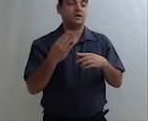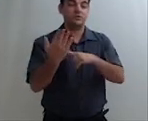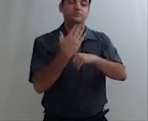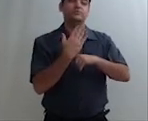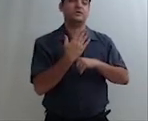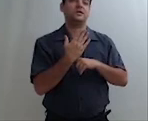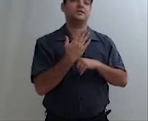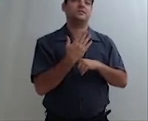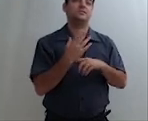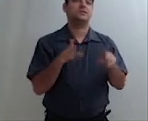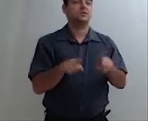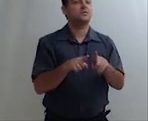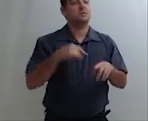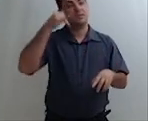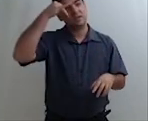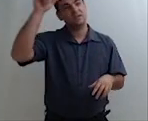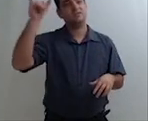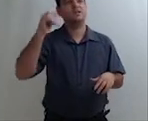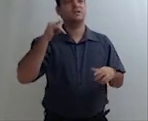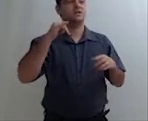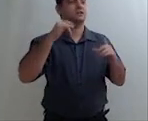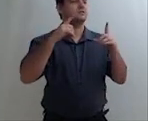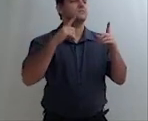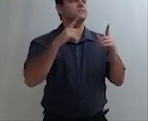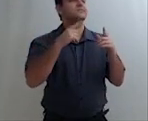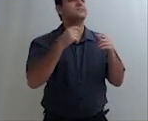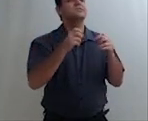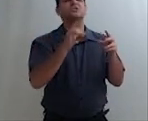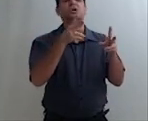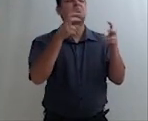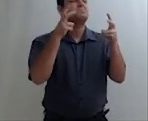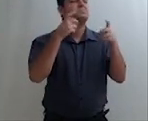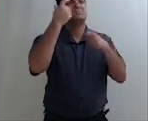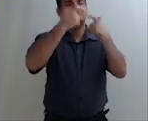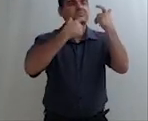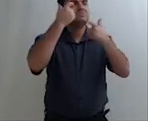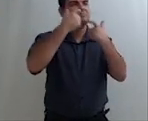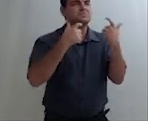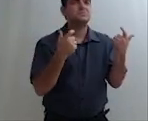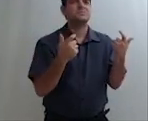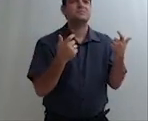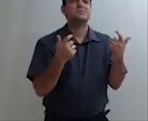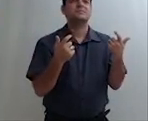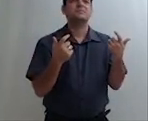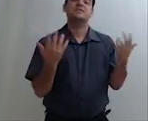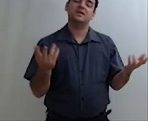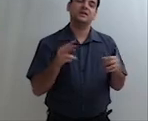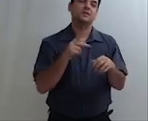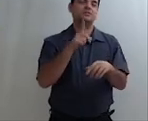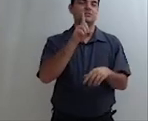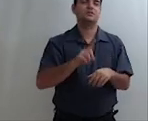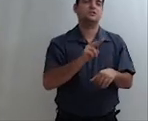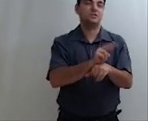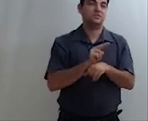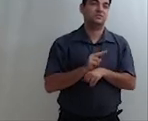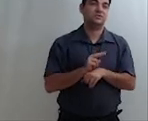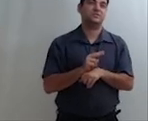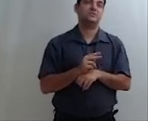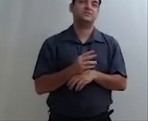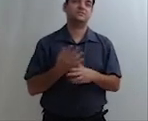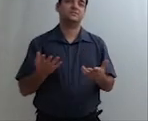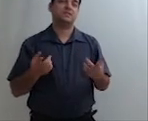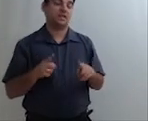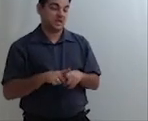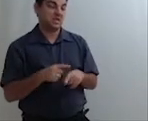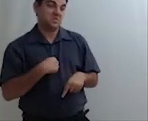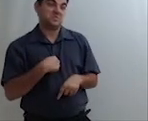não tenha fazendo aí para finalizar um cumprimento ao Instituto de Defesa do direito de defesa eu fico emocionada